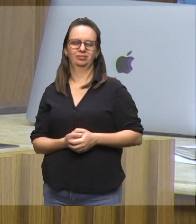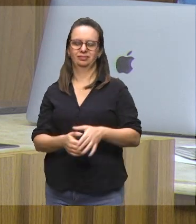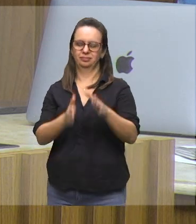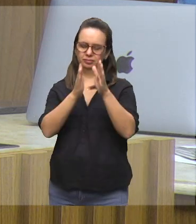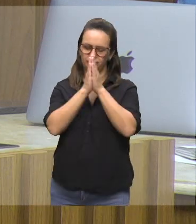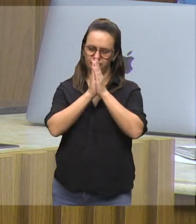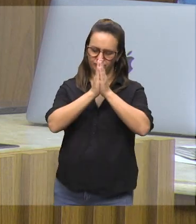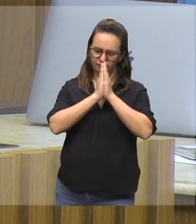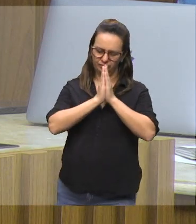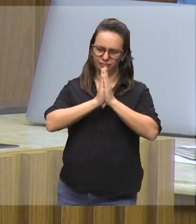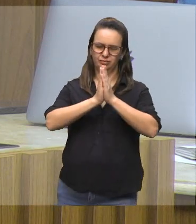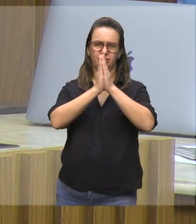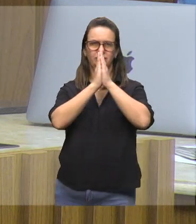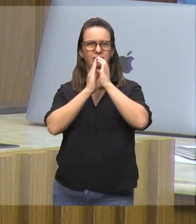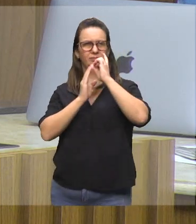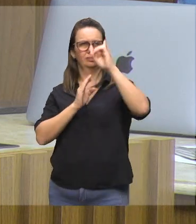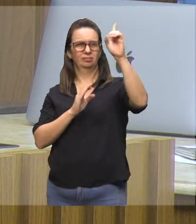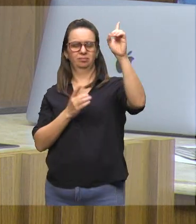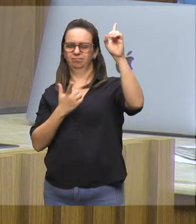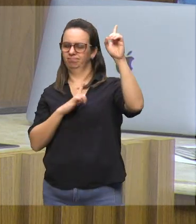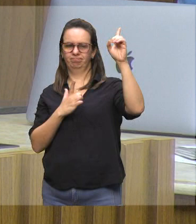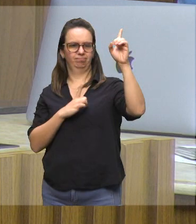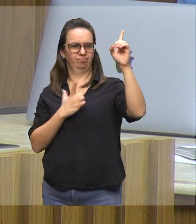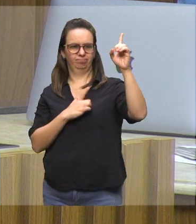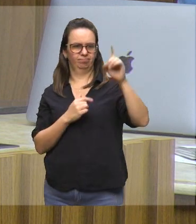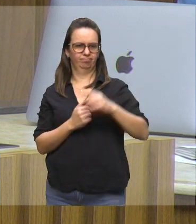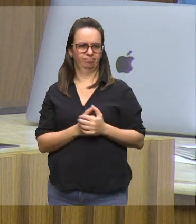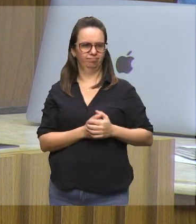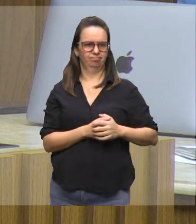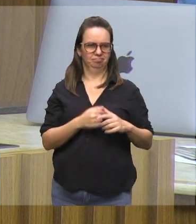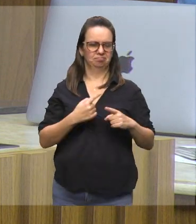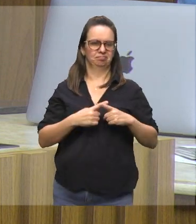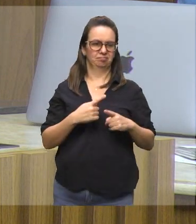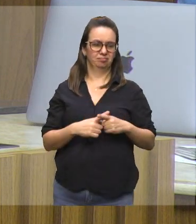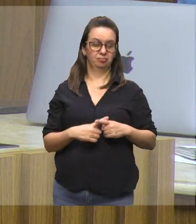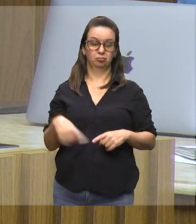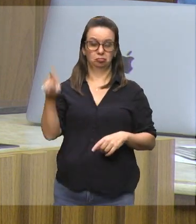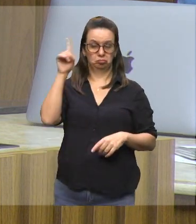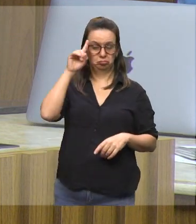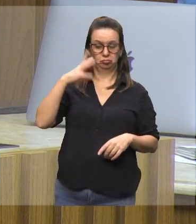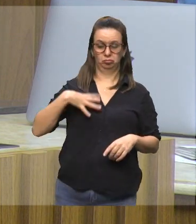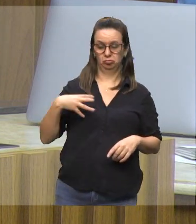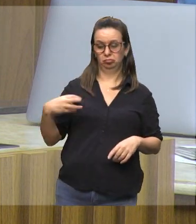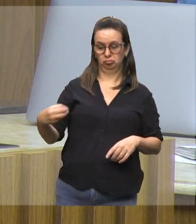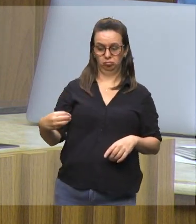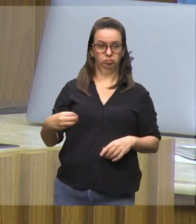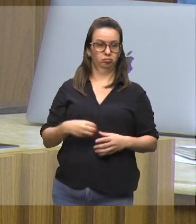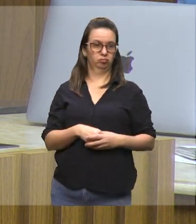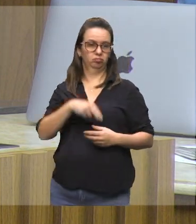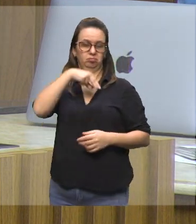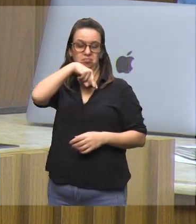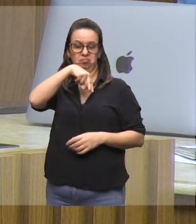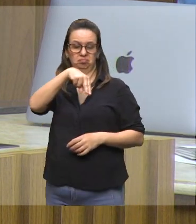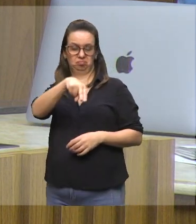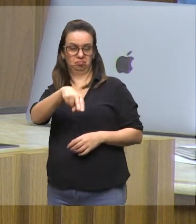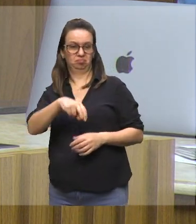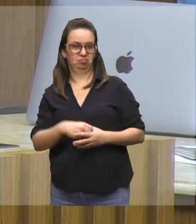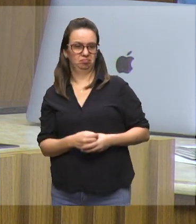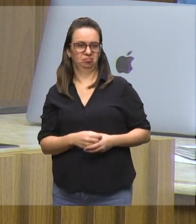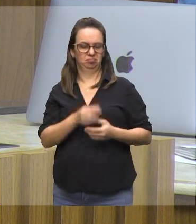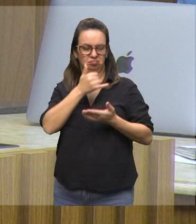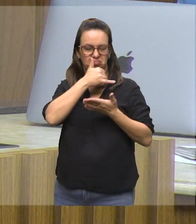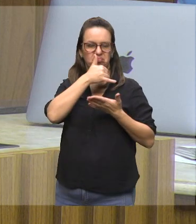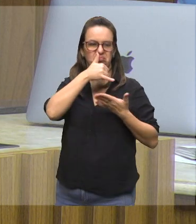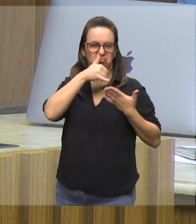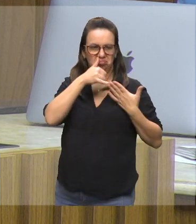tenha. Ore a Deus para que não tenha, porque o dia que você tiver um filho, um neto viciado em droga,